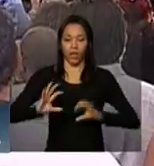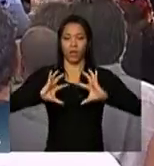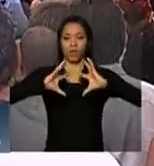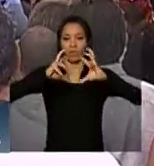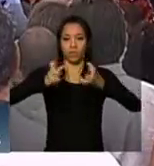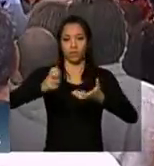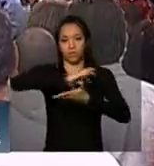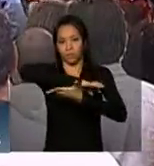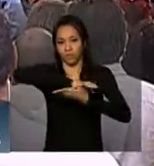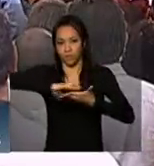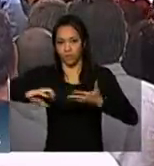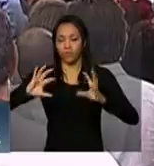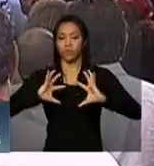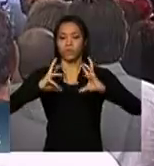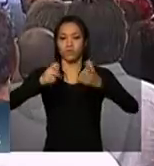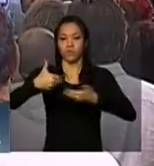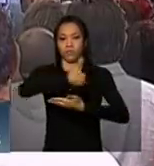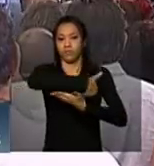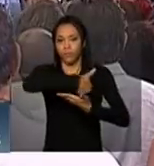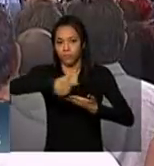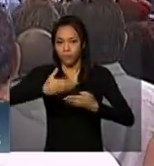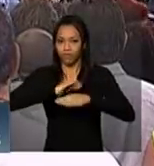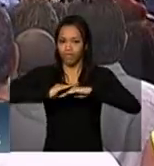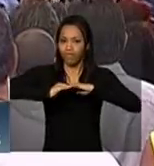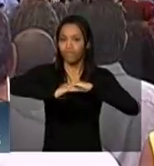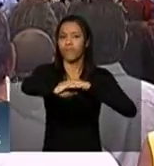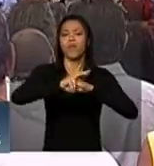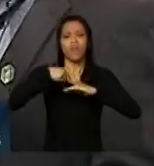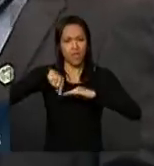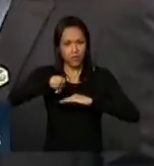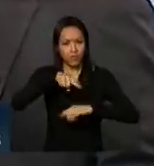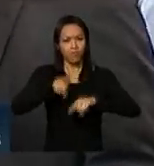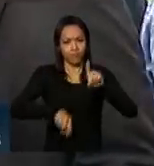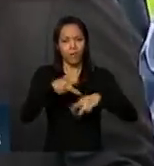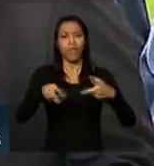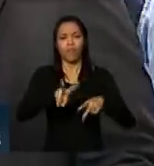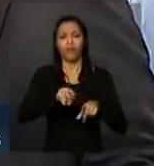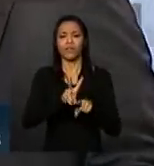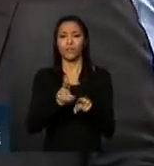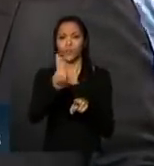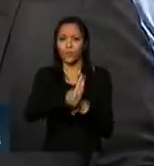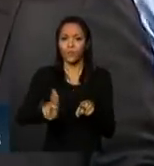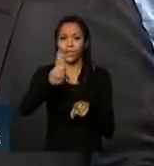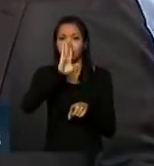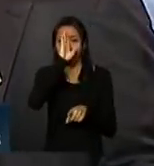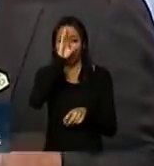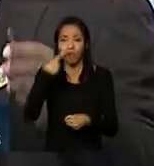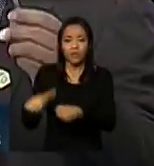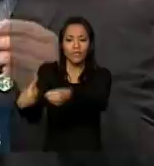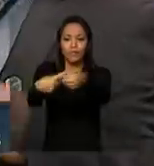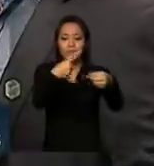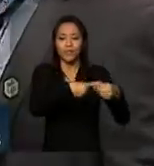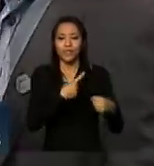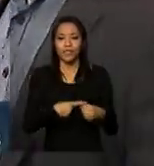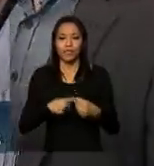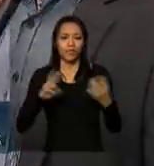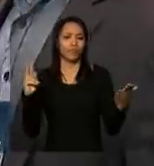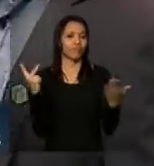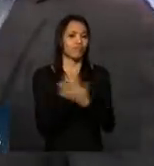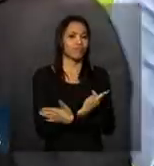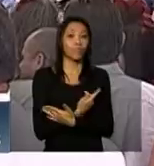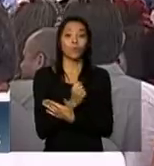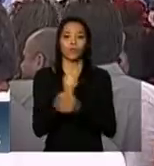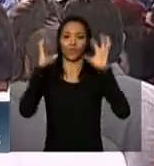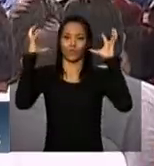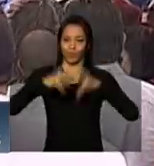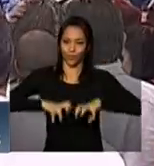p carregadeiras são equipamentos que vão ser utilizados principalmente em municípios afetados pelas